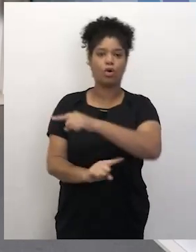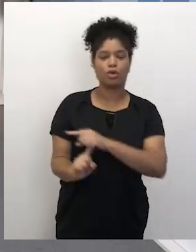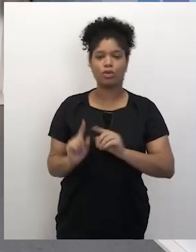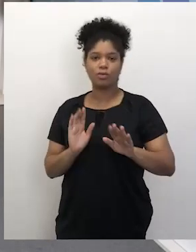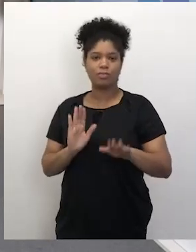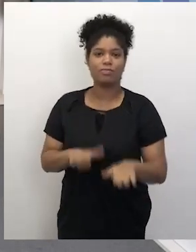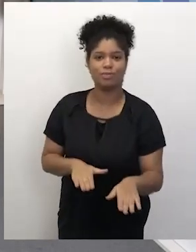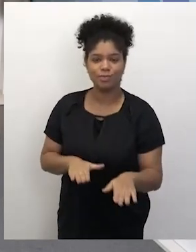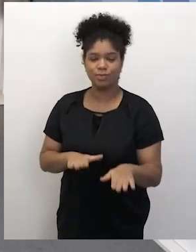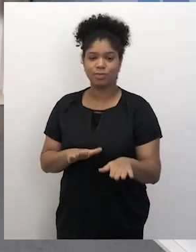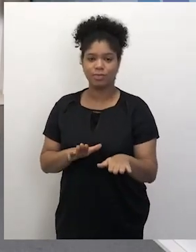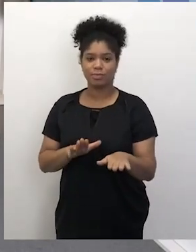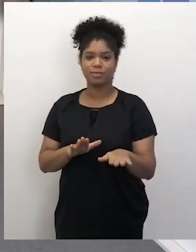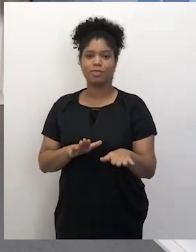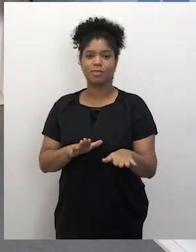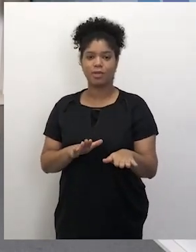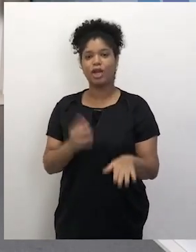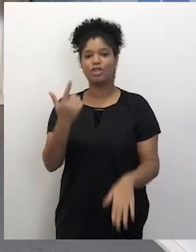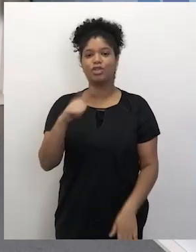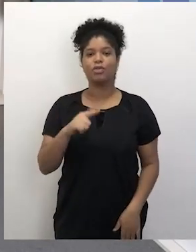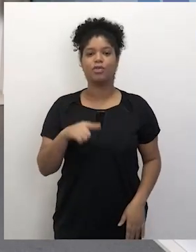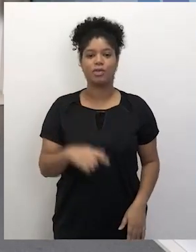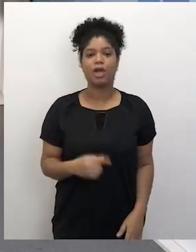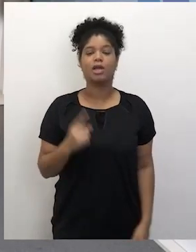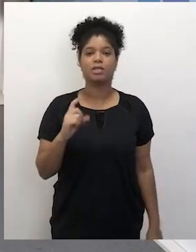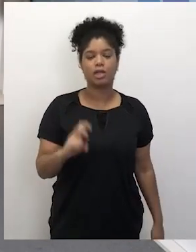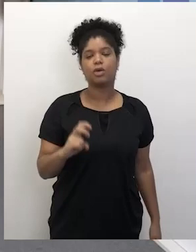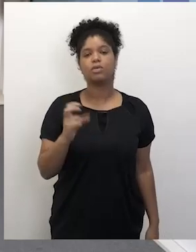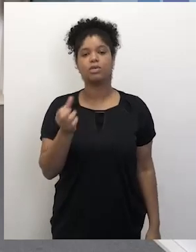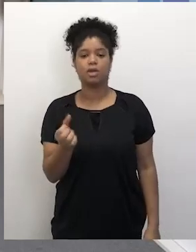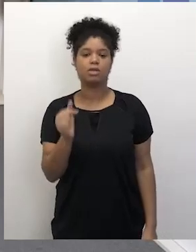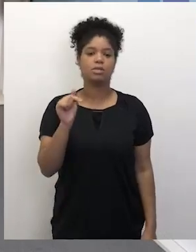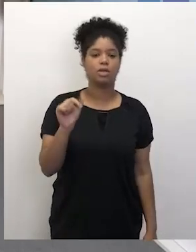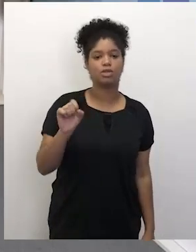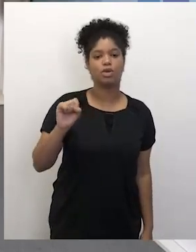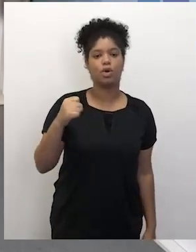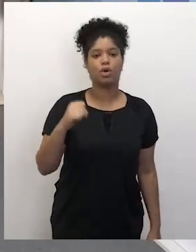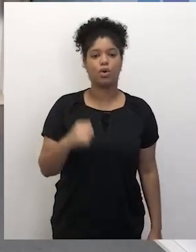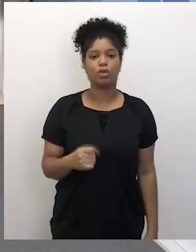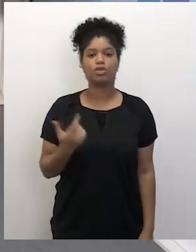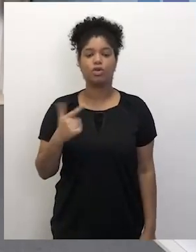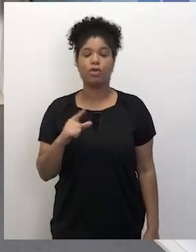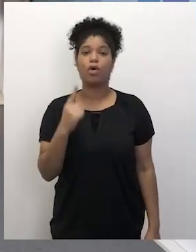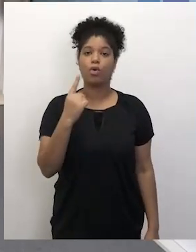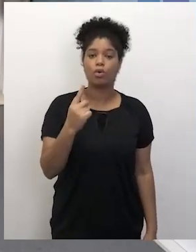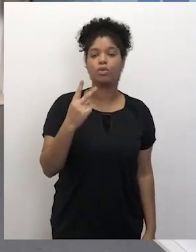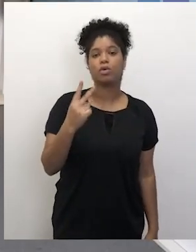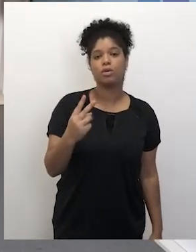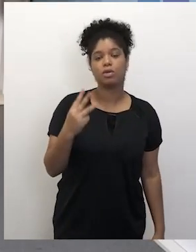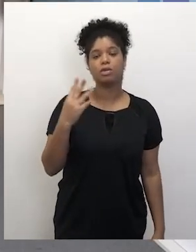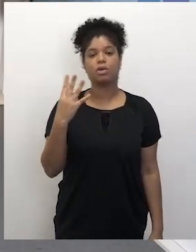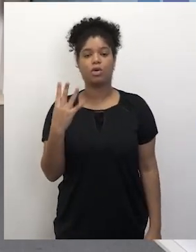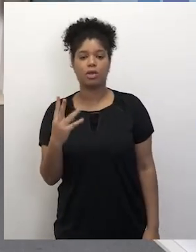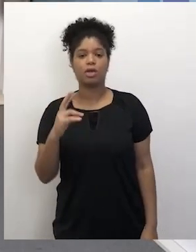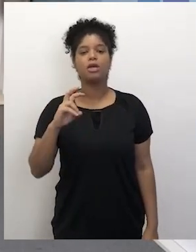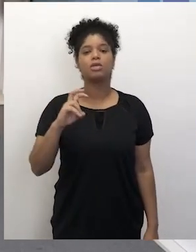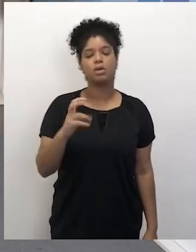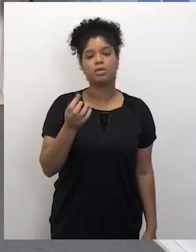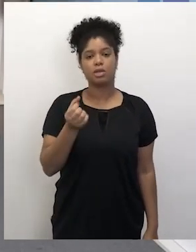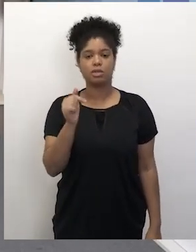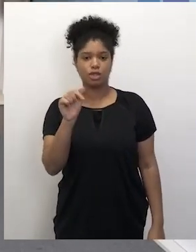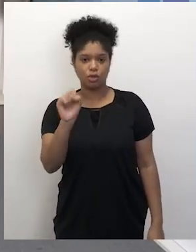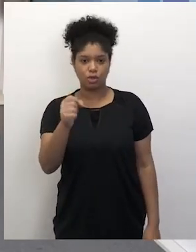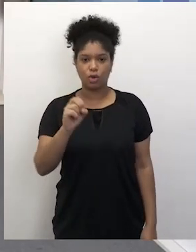E? 5, 6, 7, 8. 1, 2, 3, 4, 5, 6, 7,